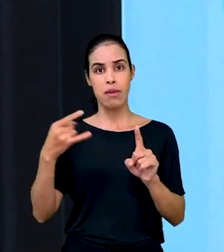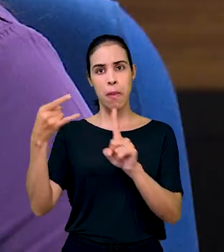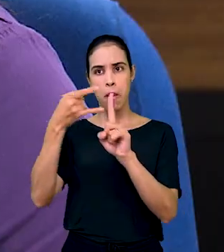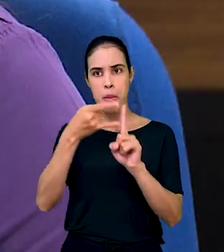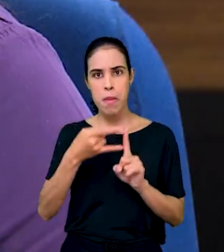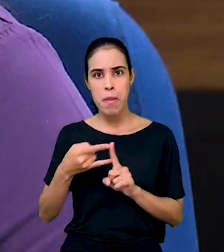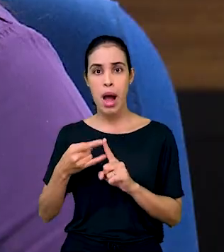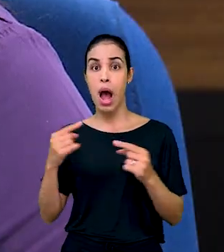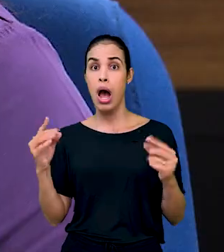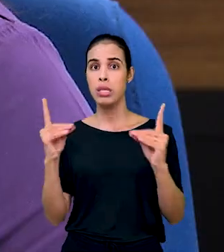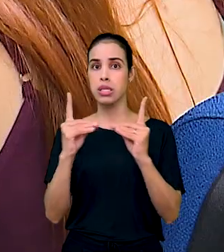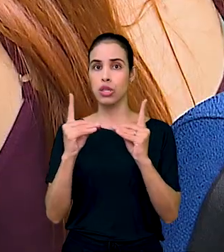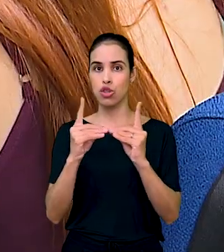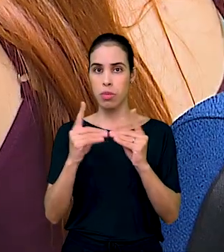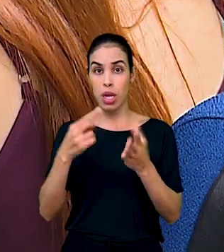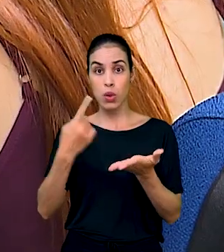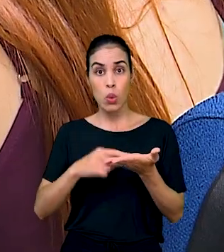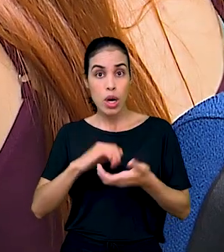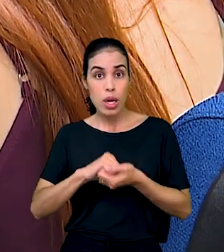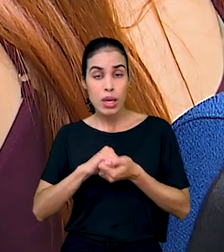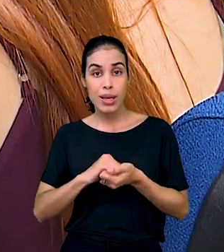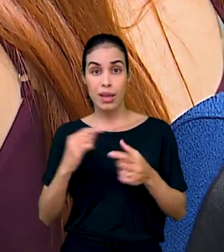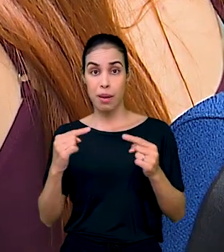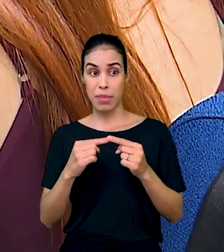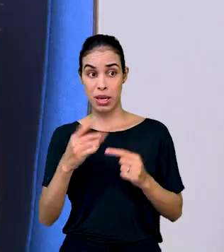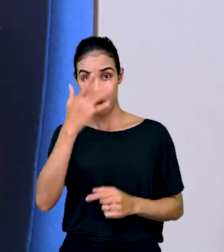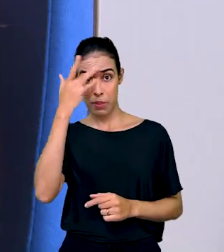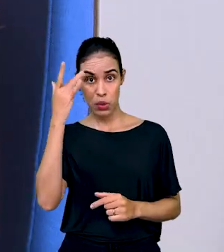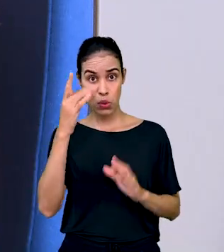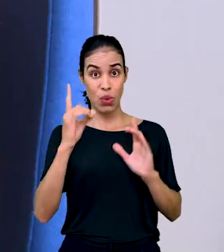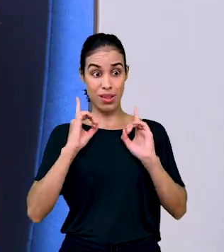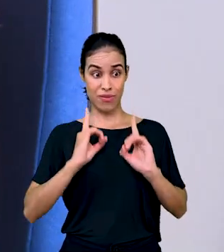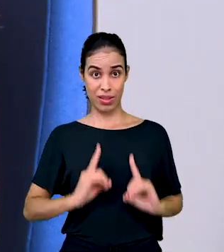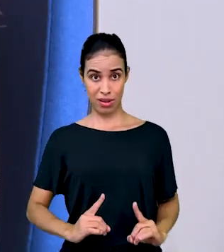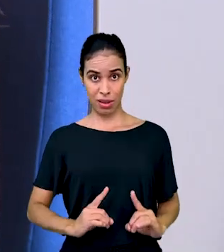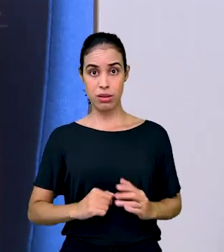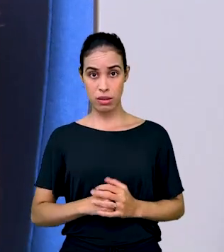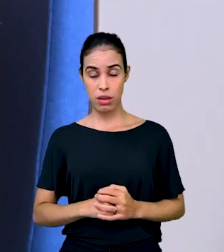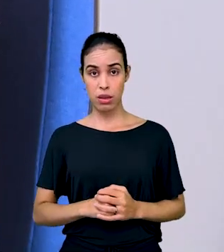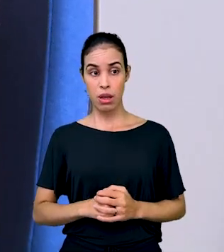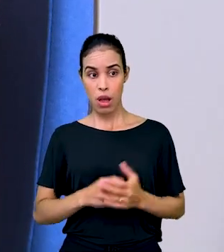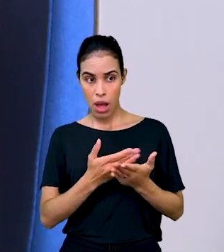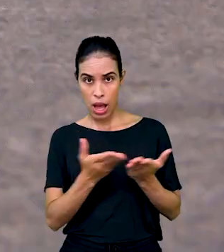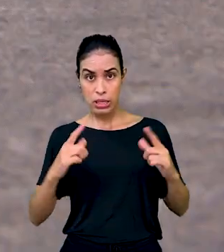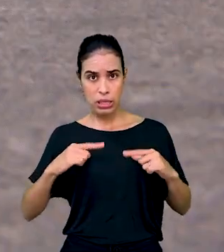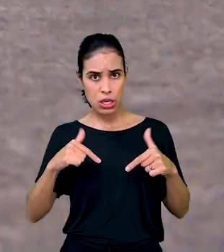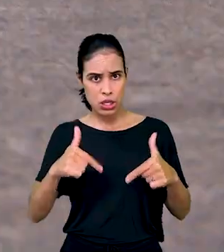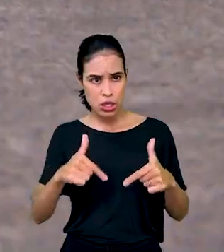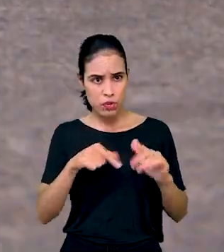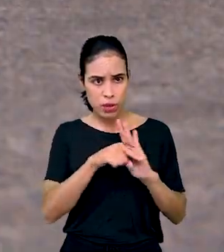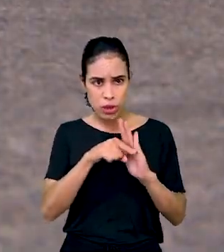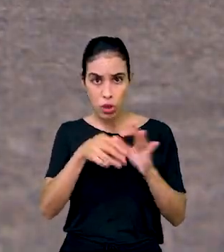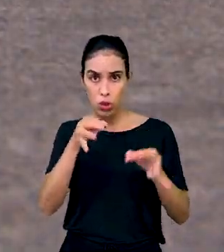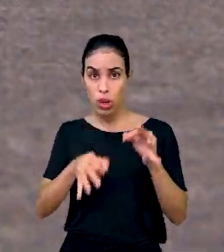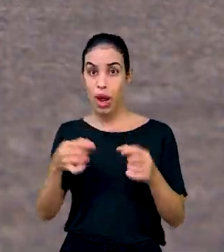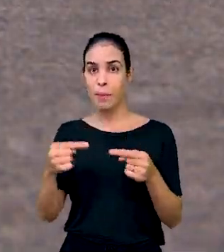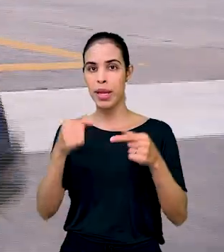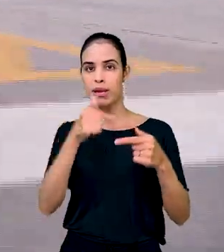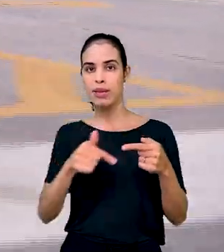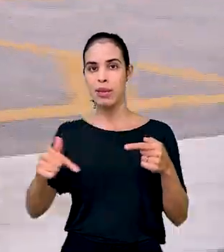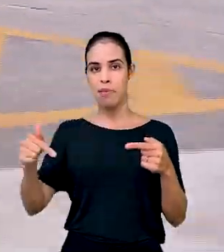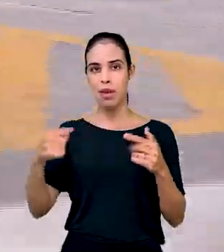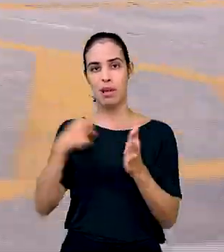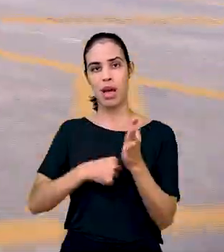uma série de audiências de conciliação em processos envolvendo pessoas com deficiência. As iniciativas estão relacionadas à